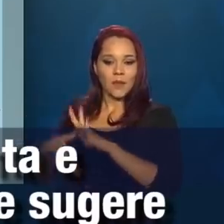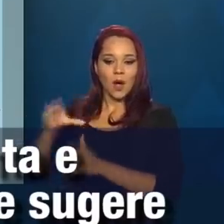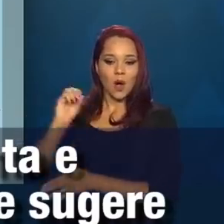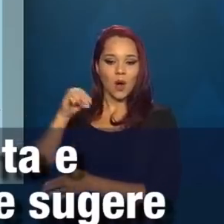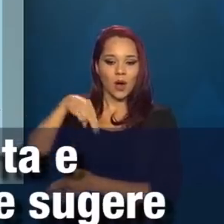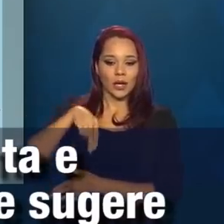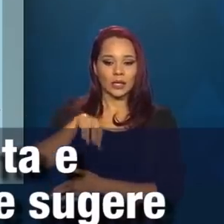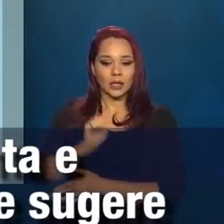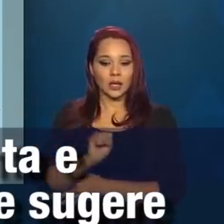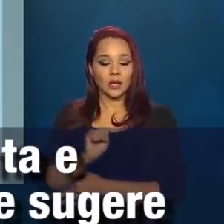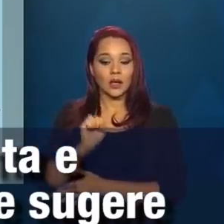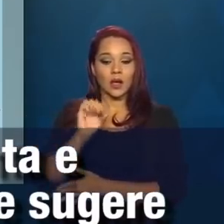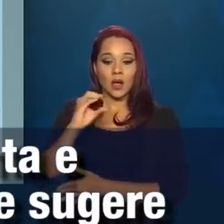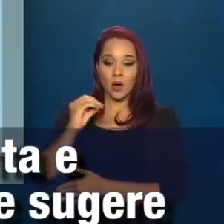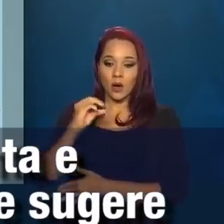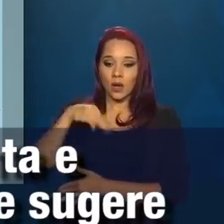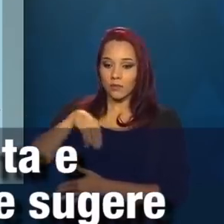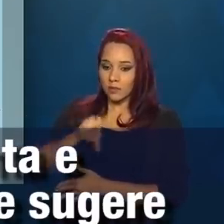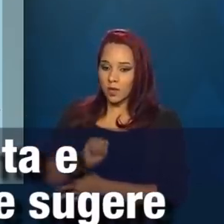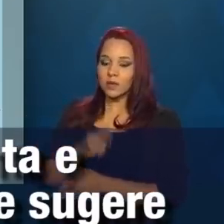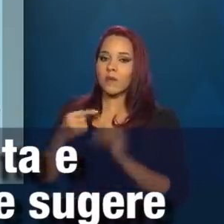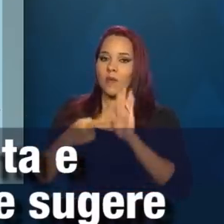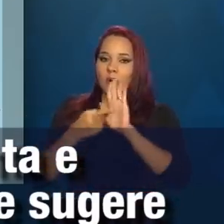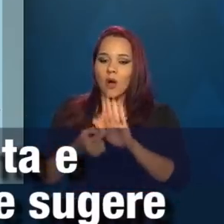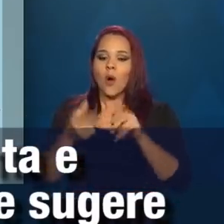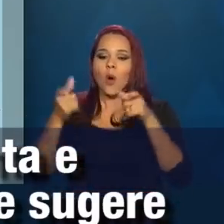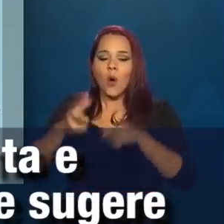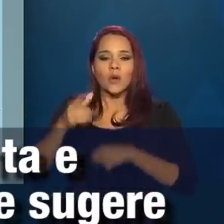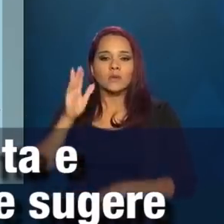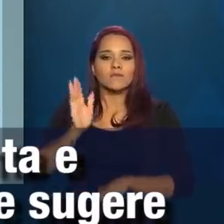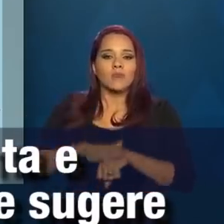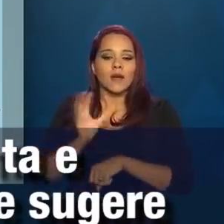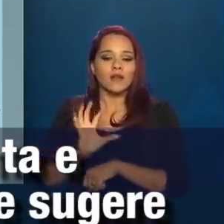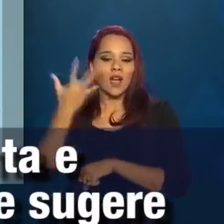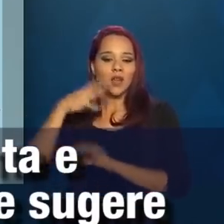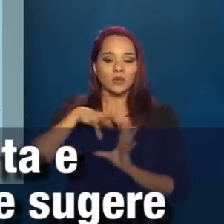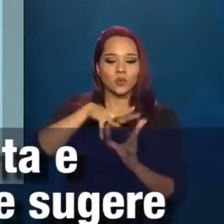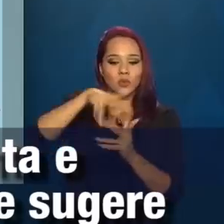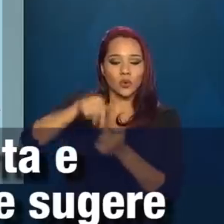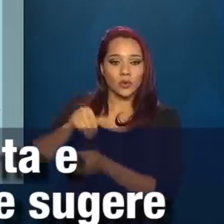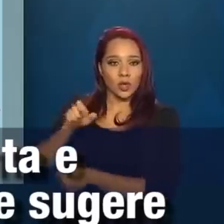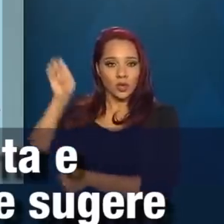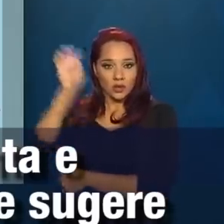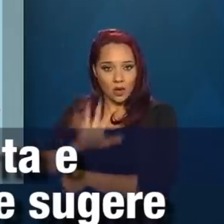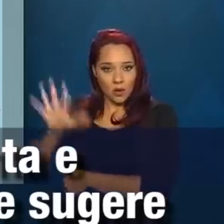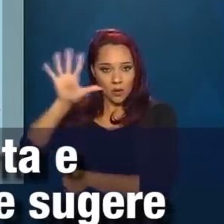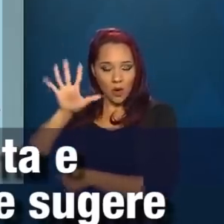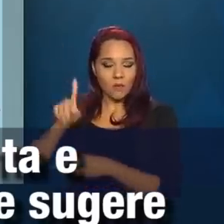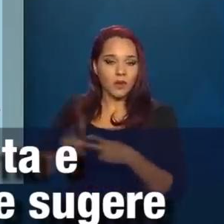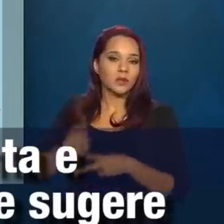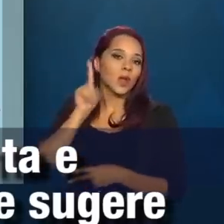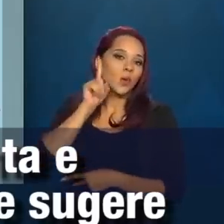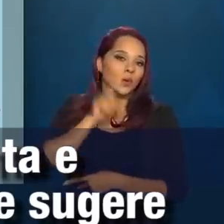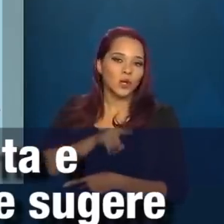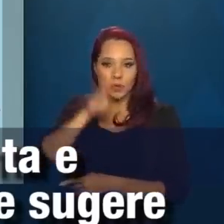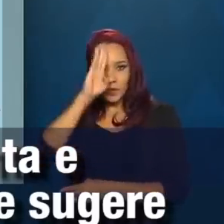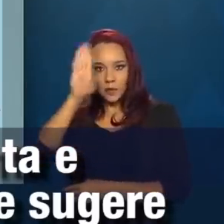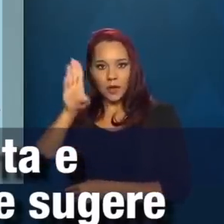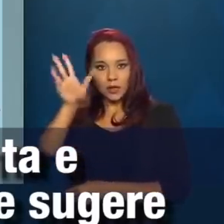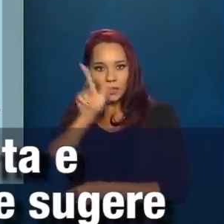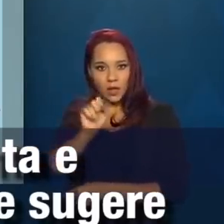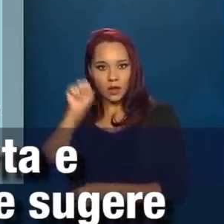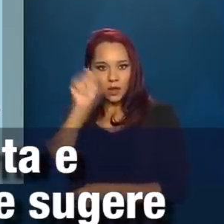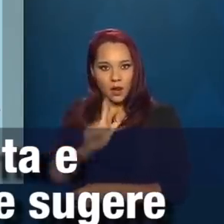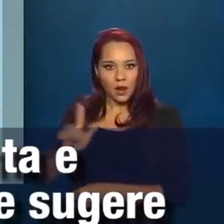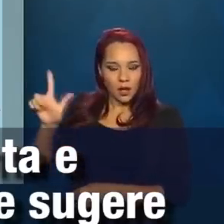Saúde mostrando onde nós temos maior concentração de casos. Temos ali na Europa e nos Estados Unidos, principalmente na costa